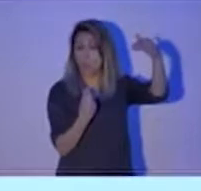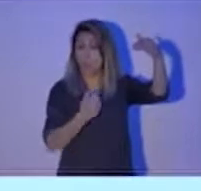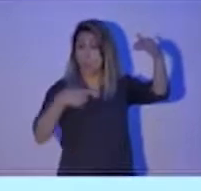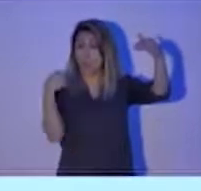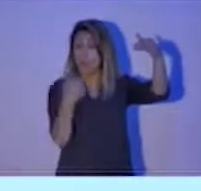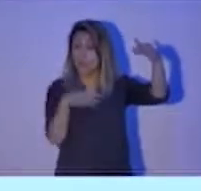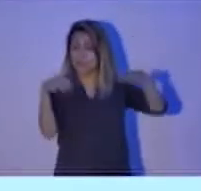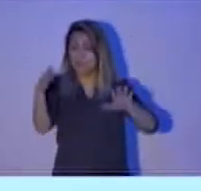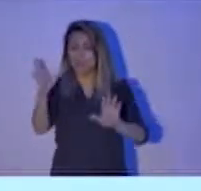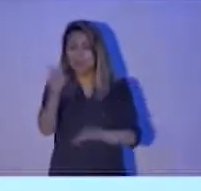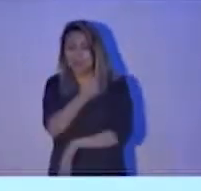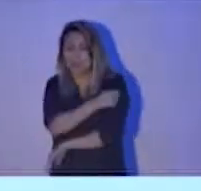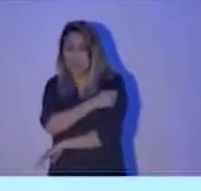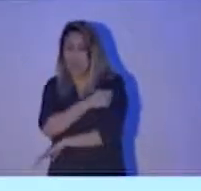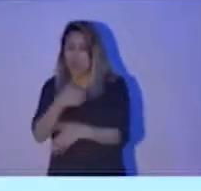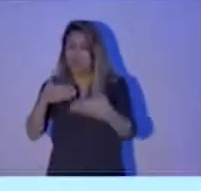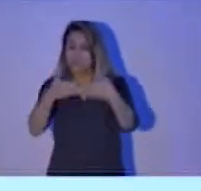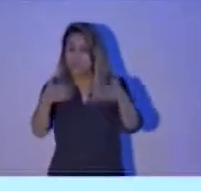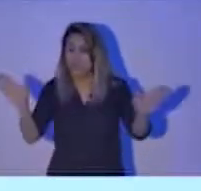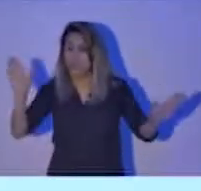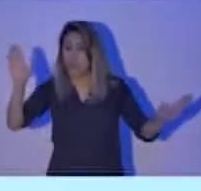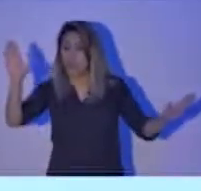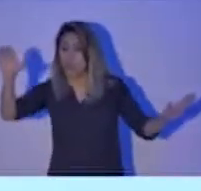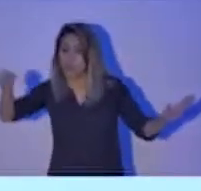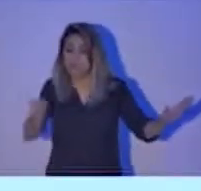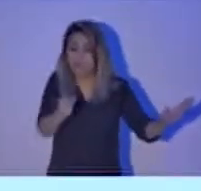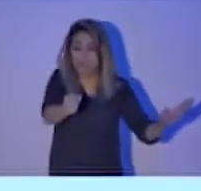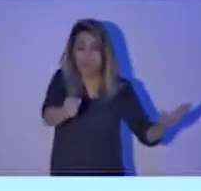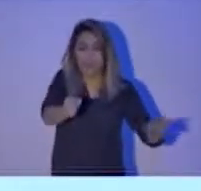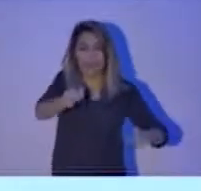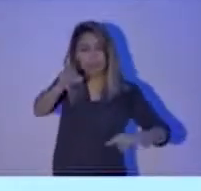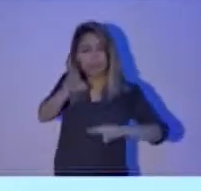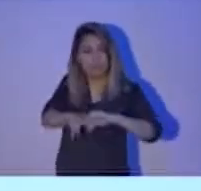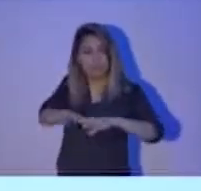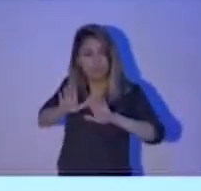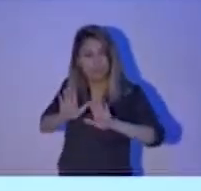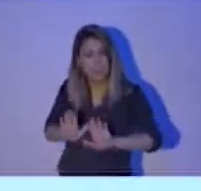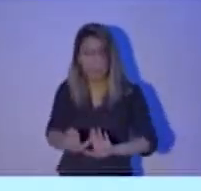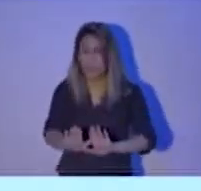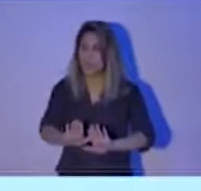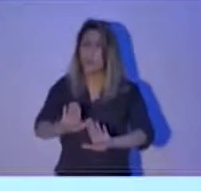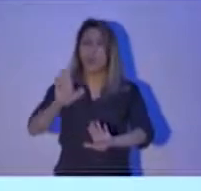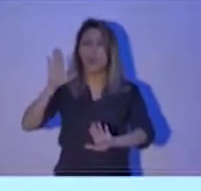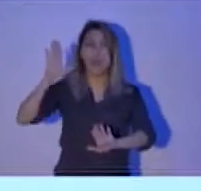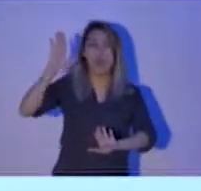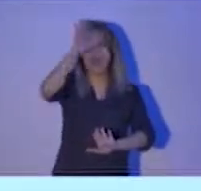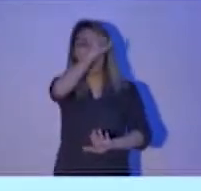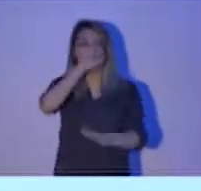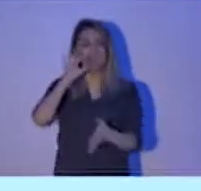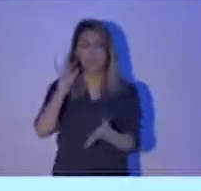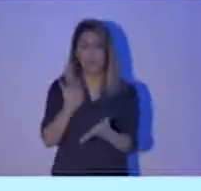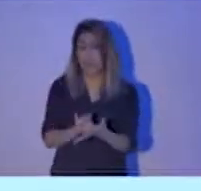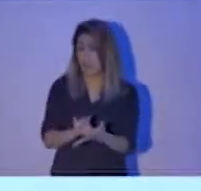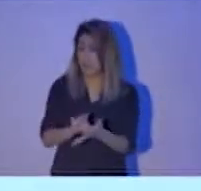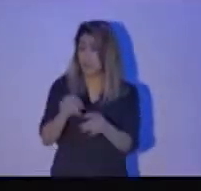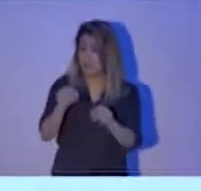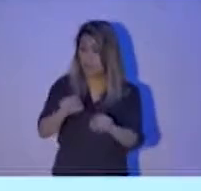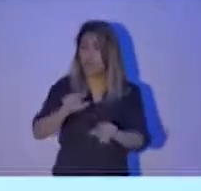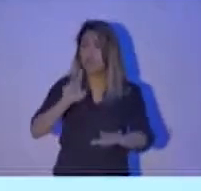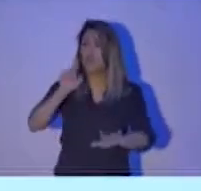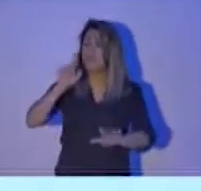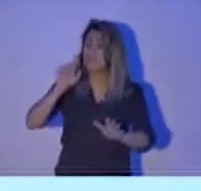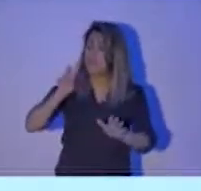e o sucesso. E o sucesso é a aprendizagem. Isso está no Plano Nacional de Educação. E quando a gente volta esse olhar para a